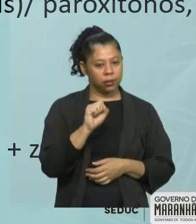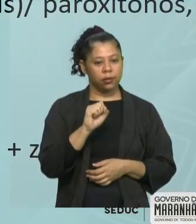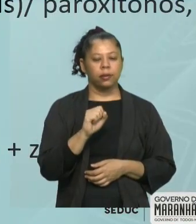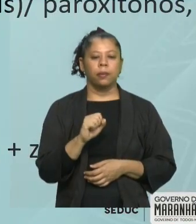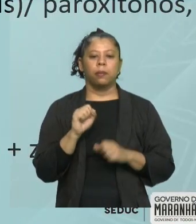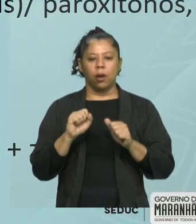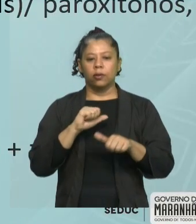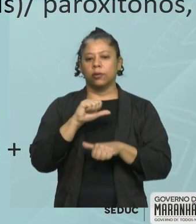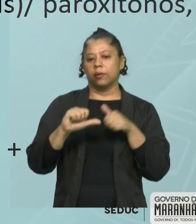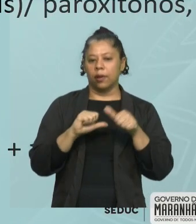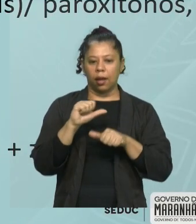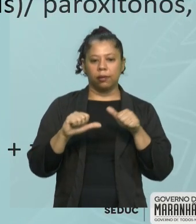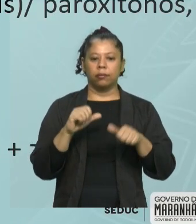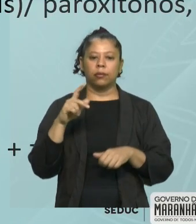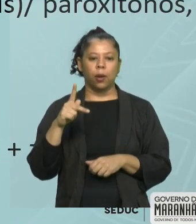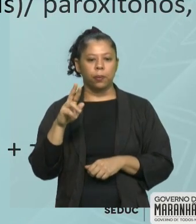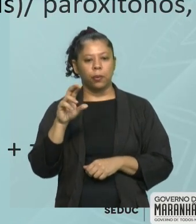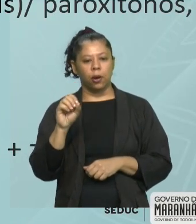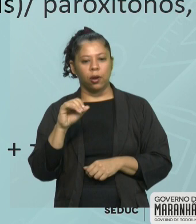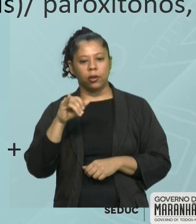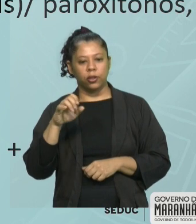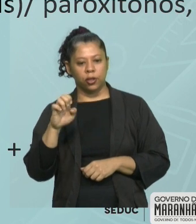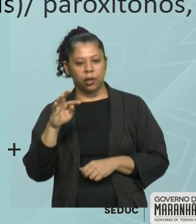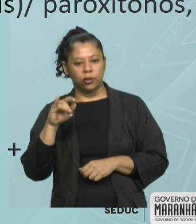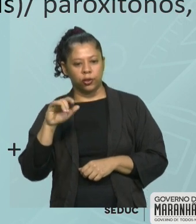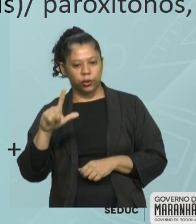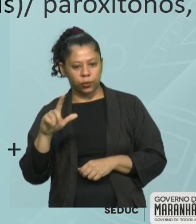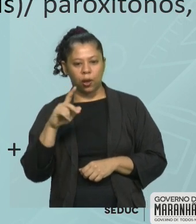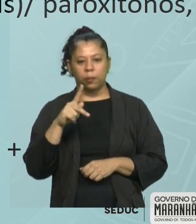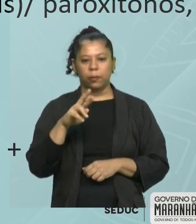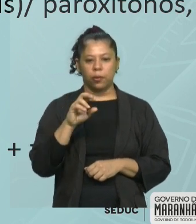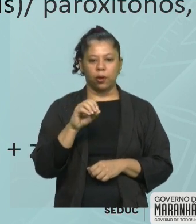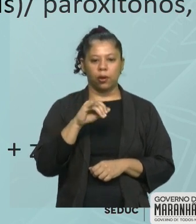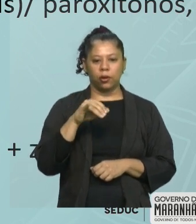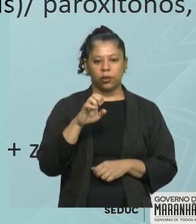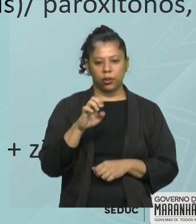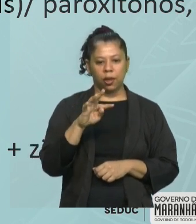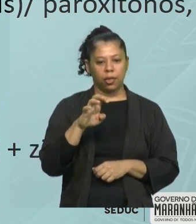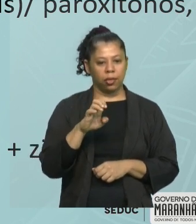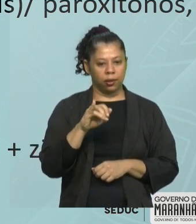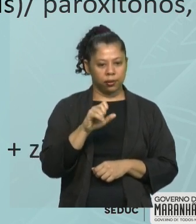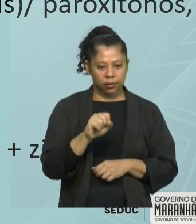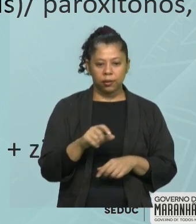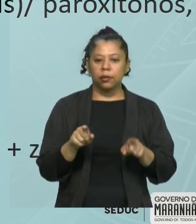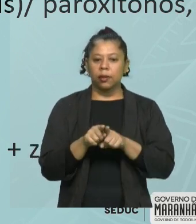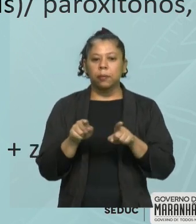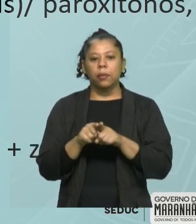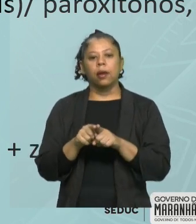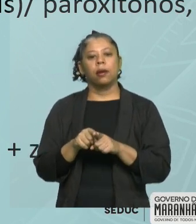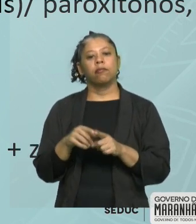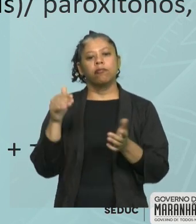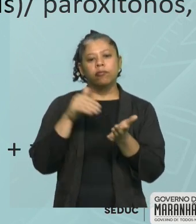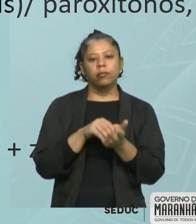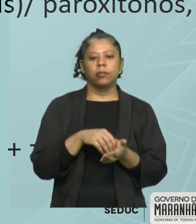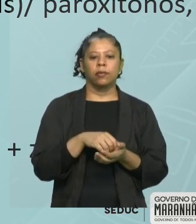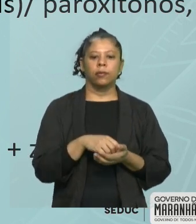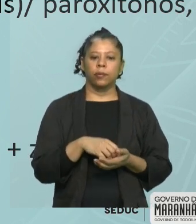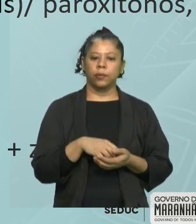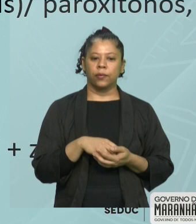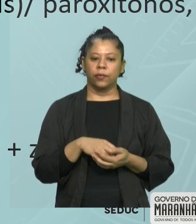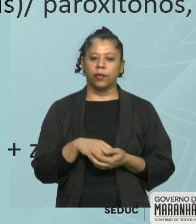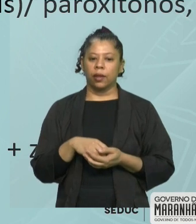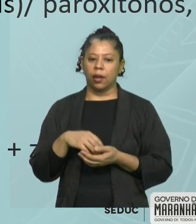látex, látex. Você vê aqui que não varia. Xerox, xerox. Lembrando que a palavra